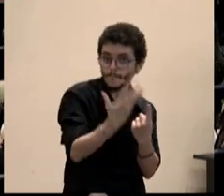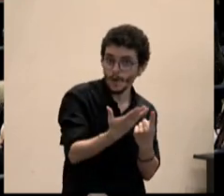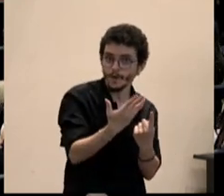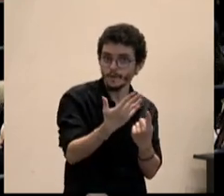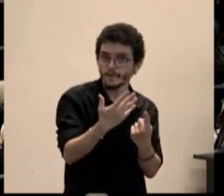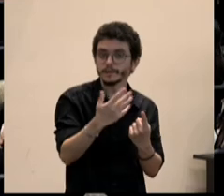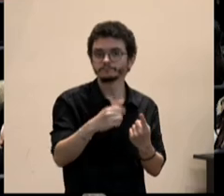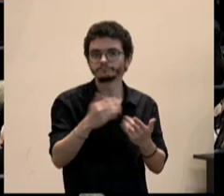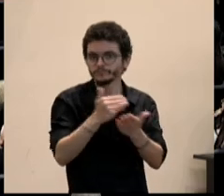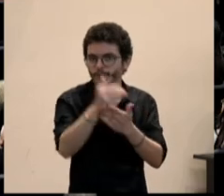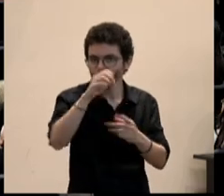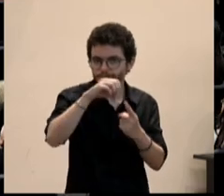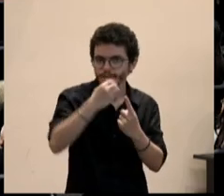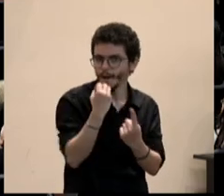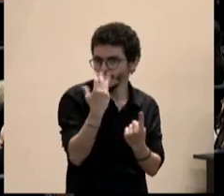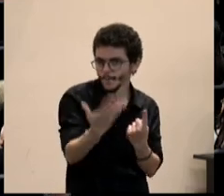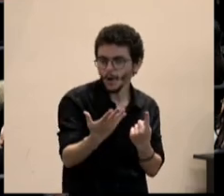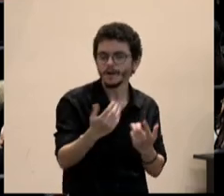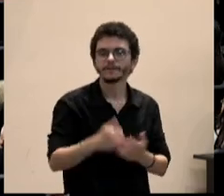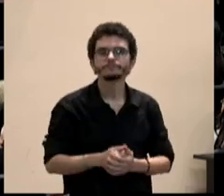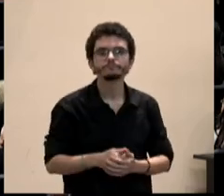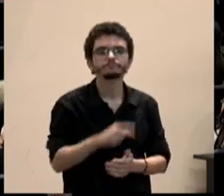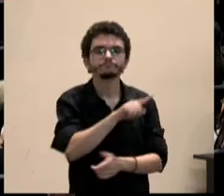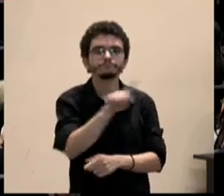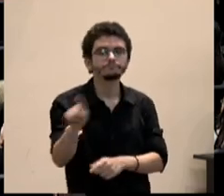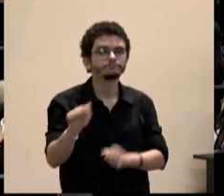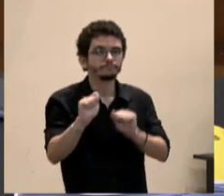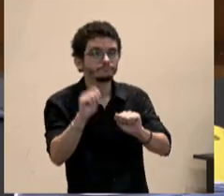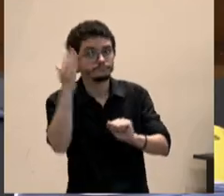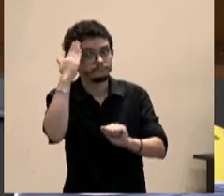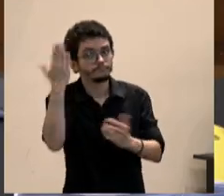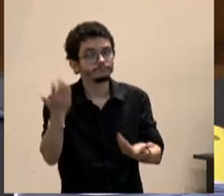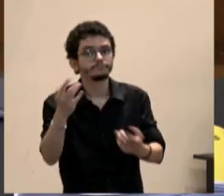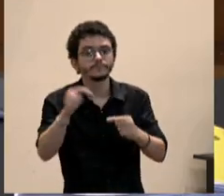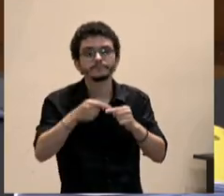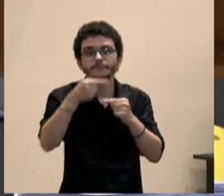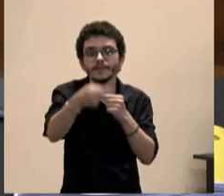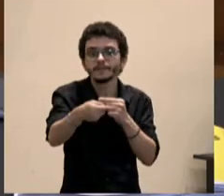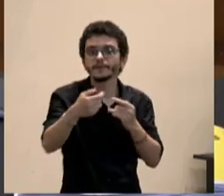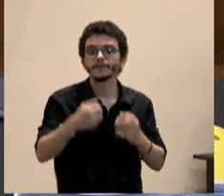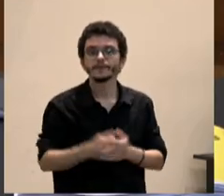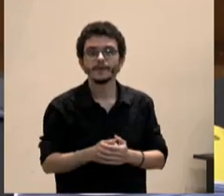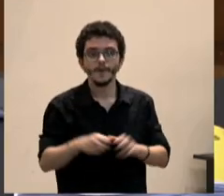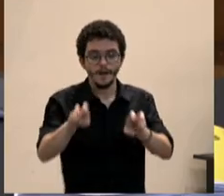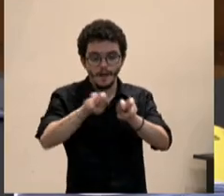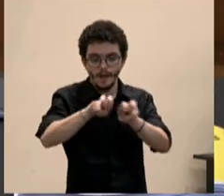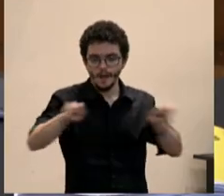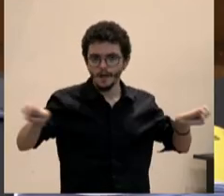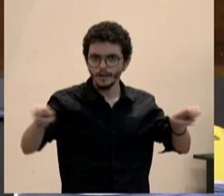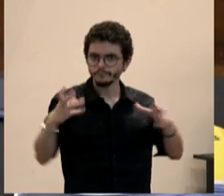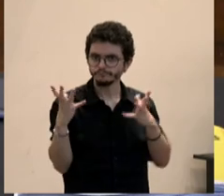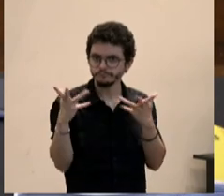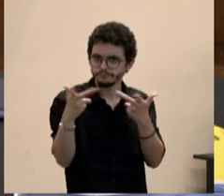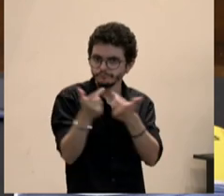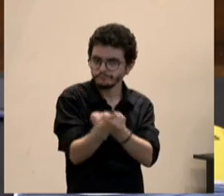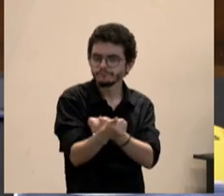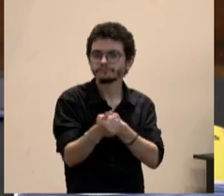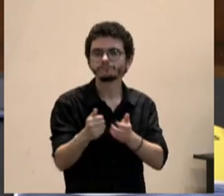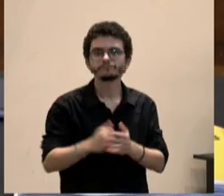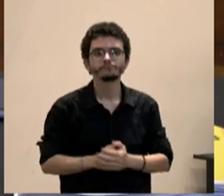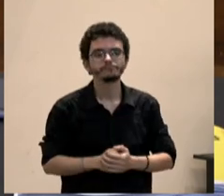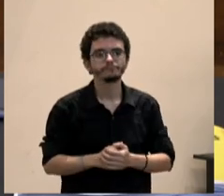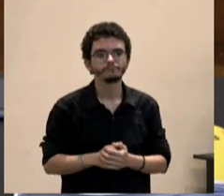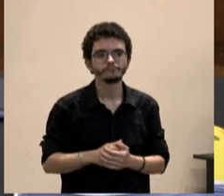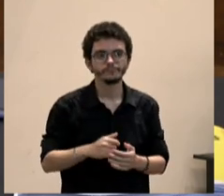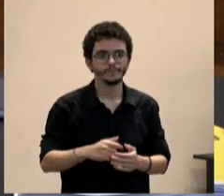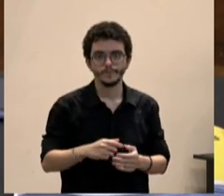começar pela boa. Como vocês puderam constatar, depois de uma mesa brilhante, que tomou o